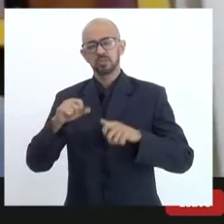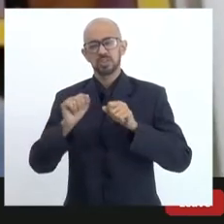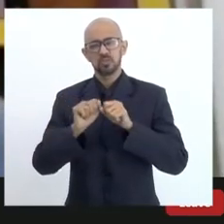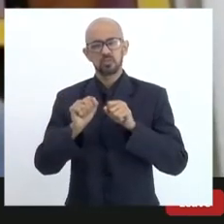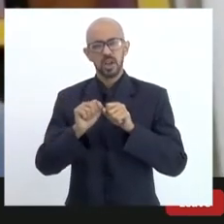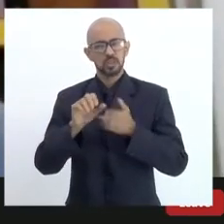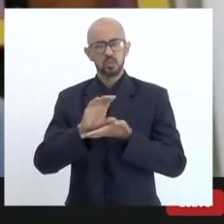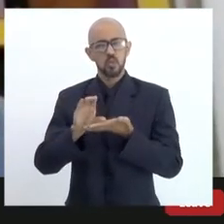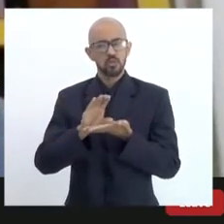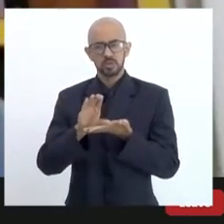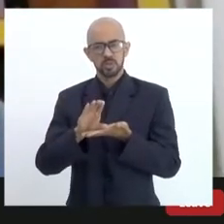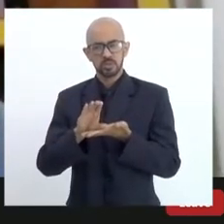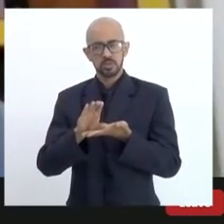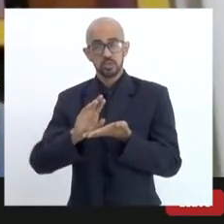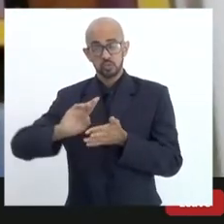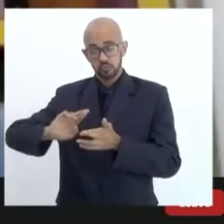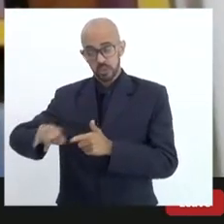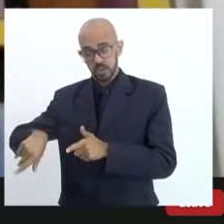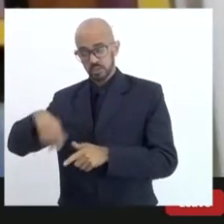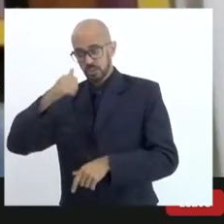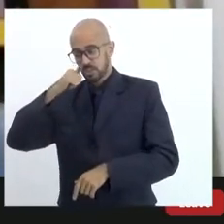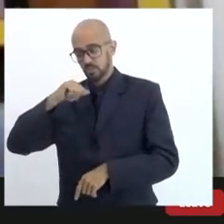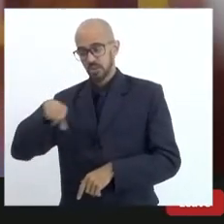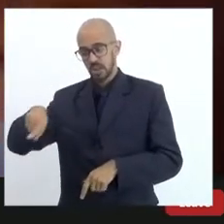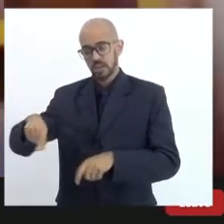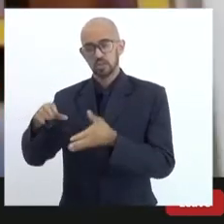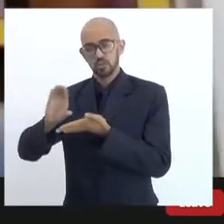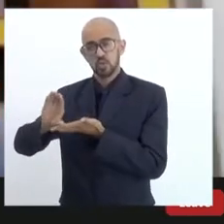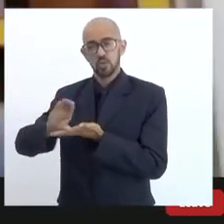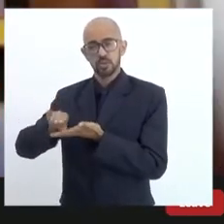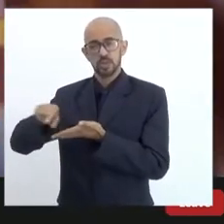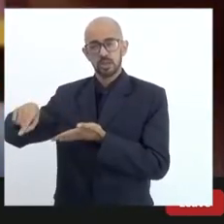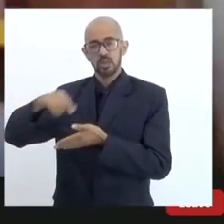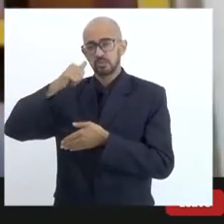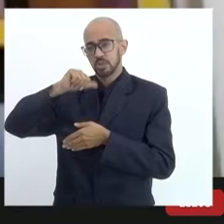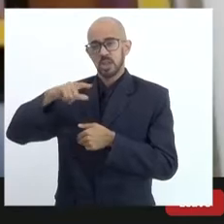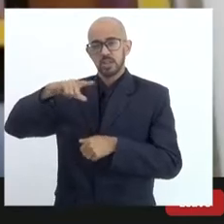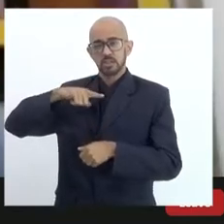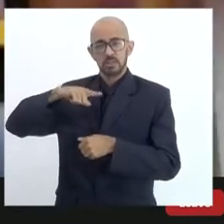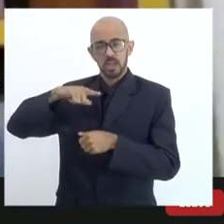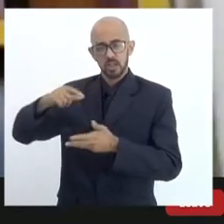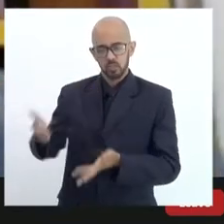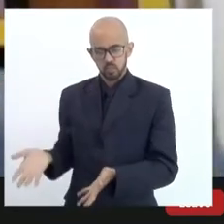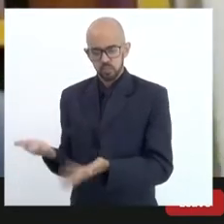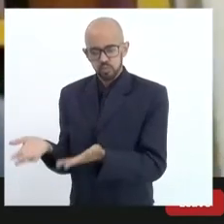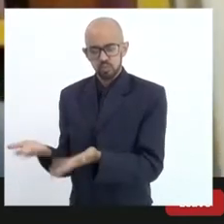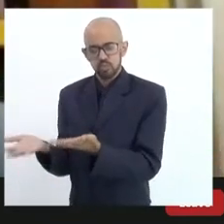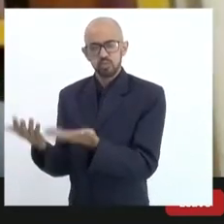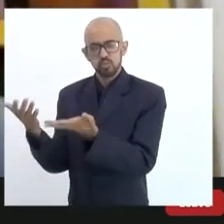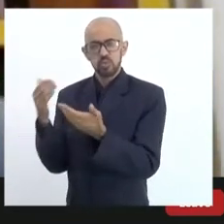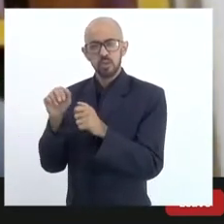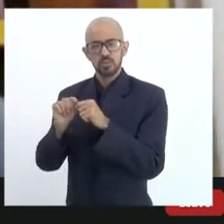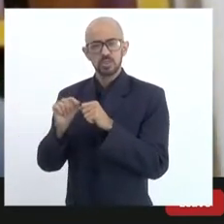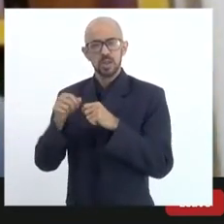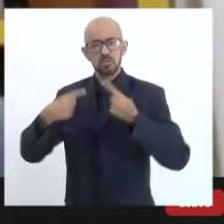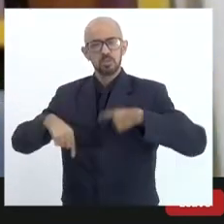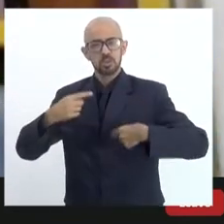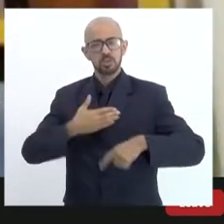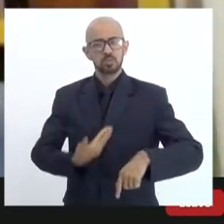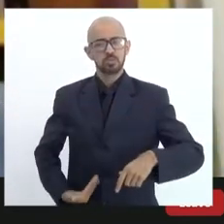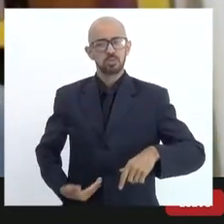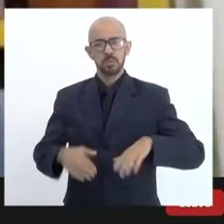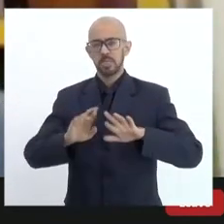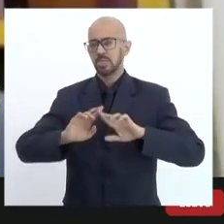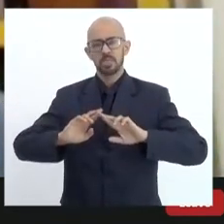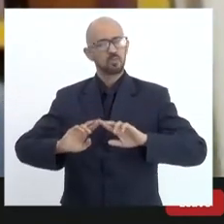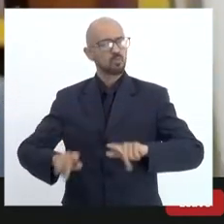diferente da agenda das mulheres, né, que o Conselho das Mulheres conseguiram impulsionar, transformar em política pública e tal, não é o caso. Aí